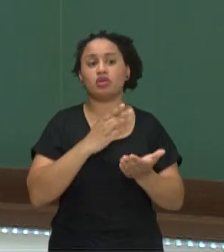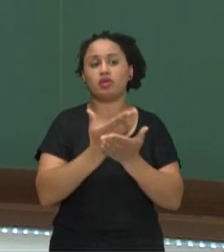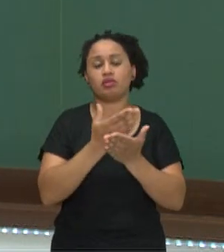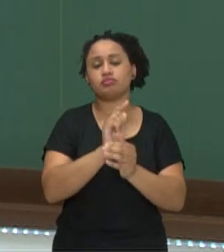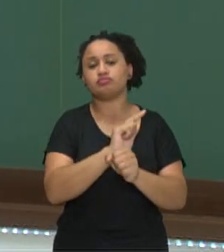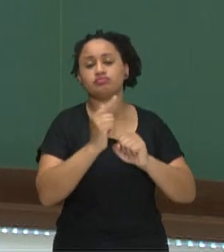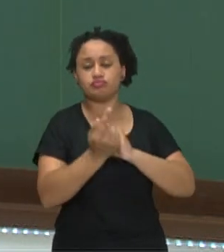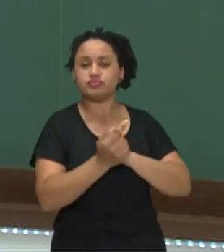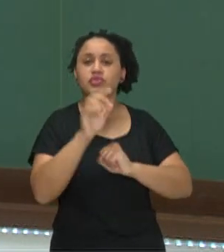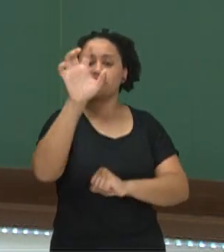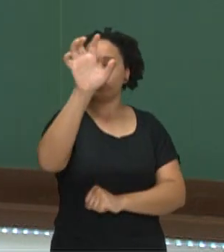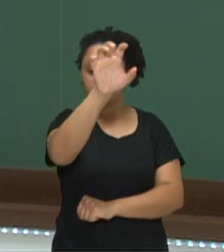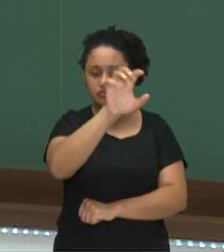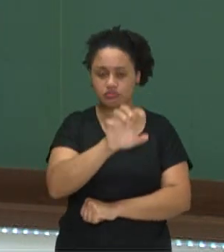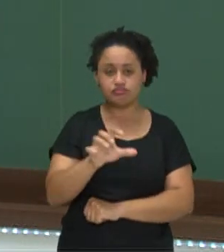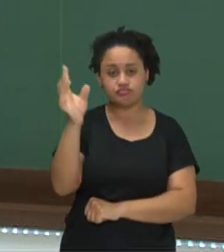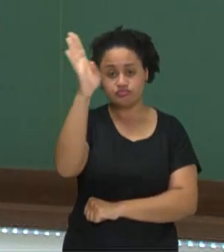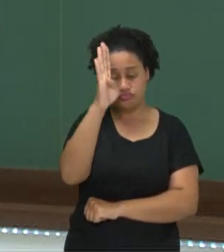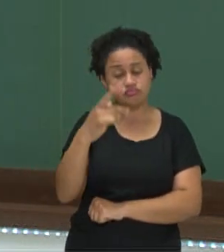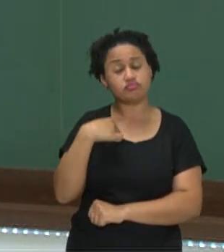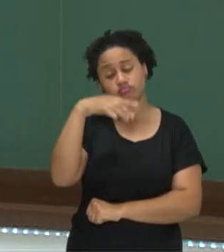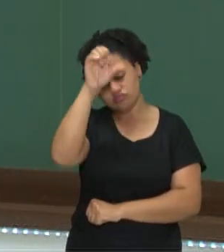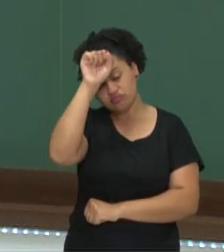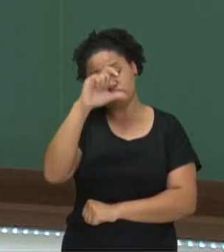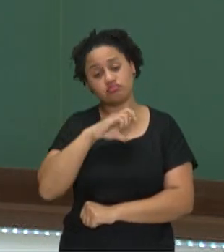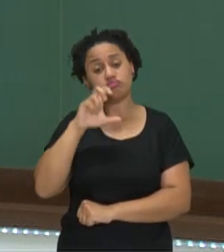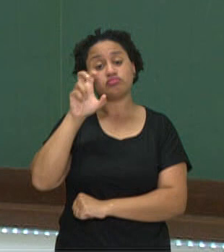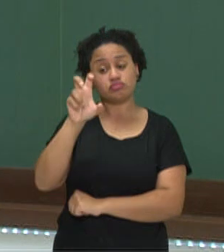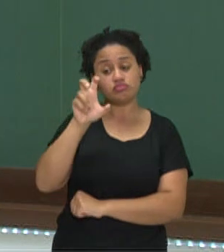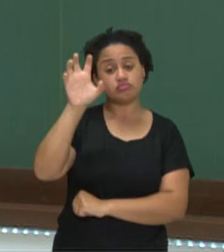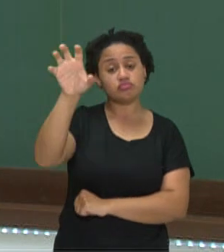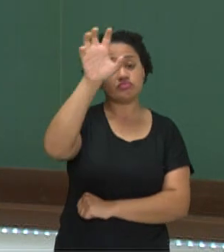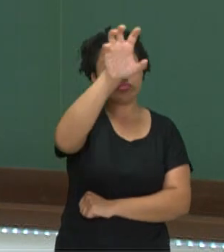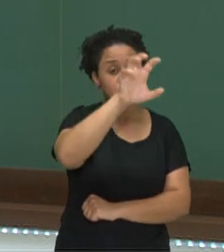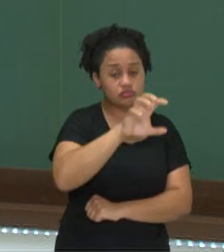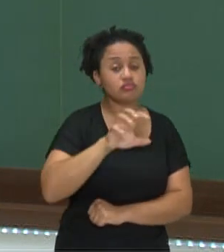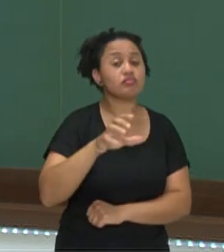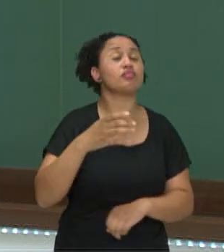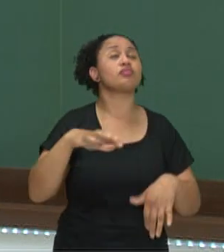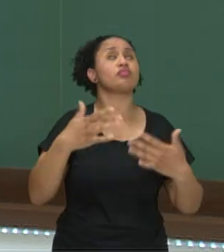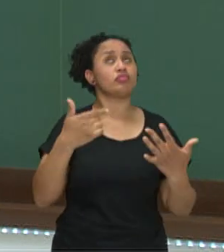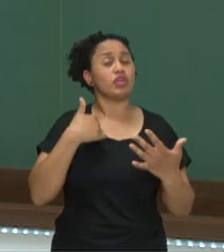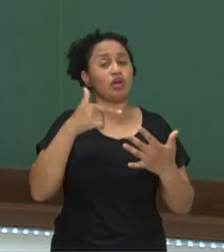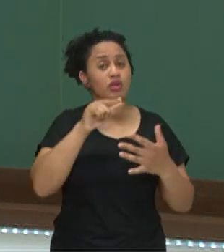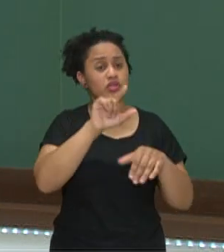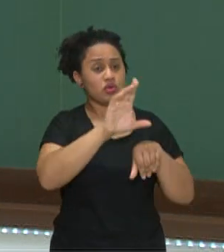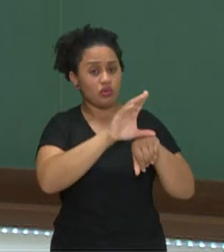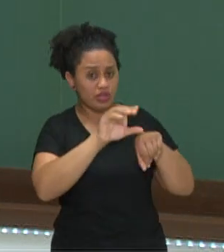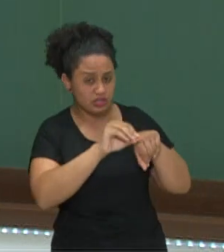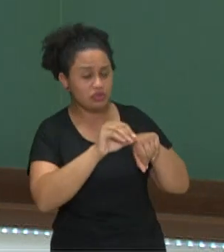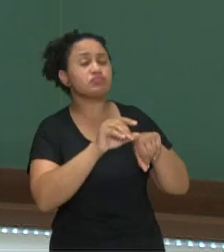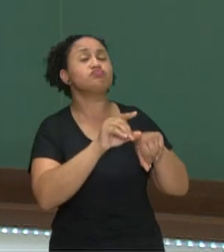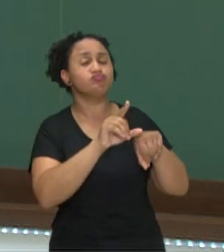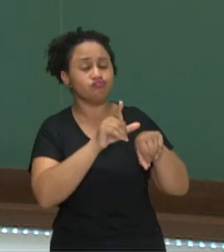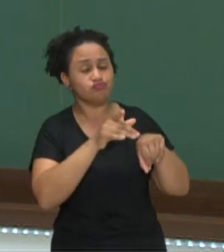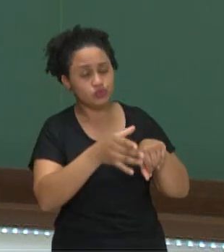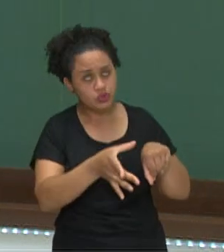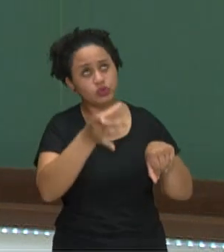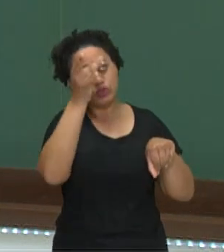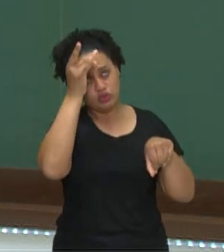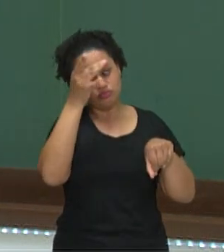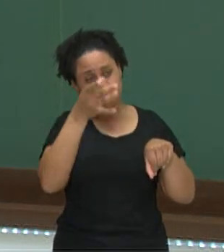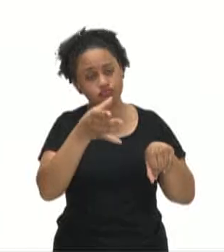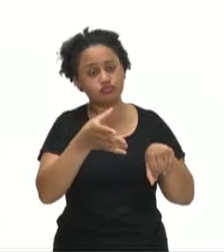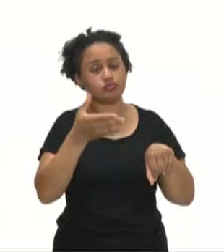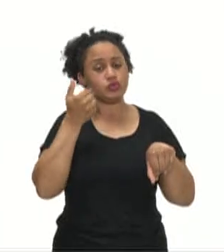do Brasil, aprendi que temos 5 regiões no Brasil, então eu fiz a retenção desse conhecimento, né? Então é